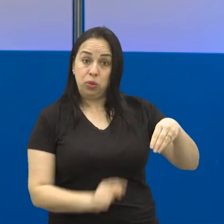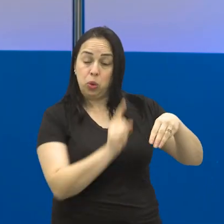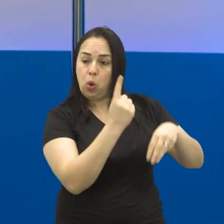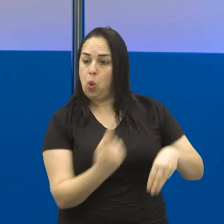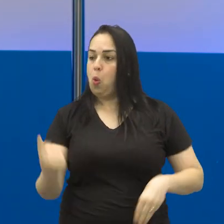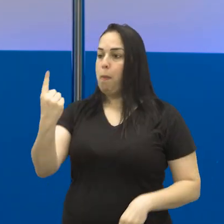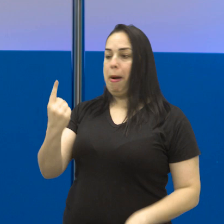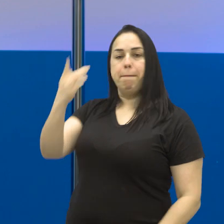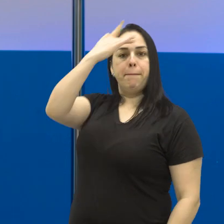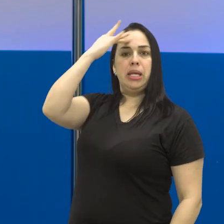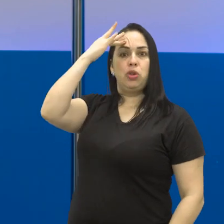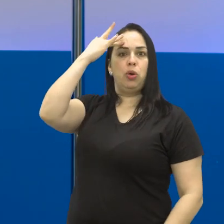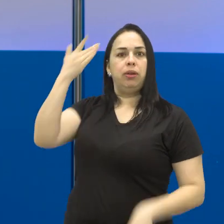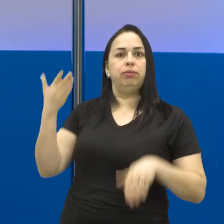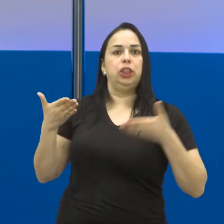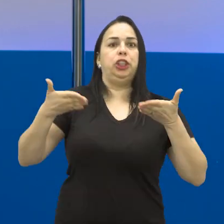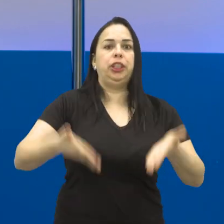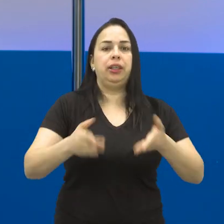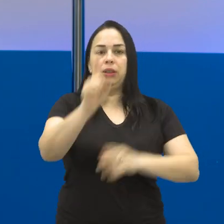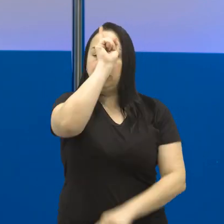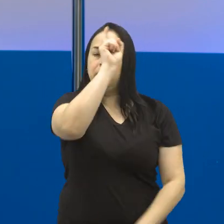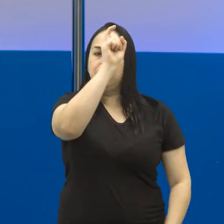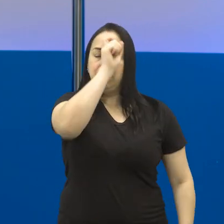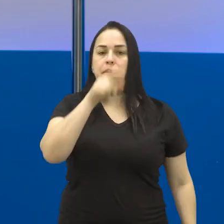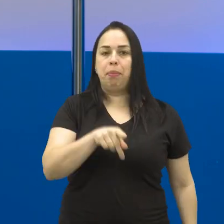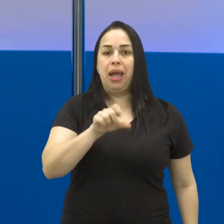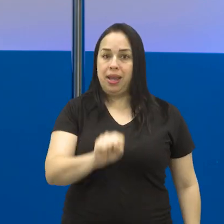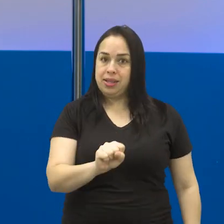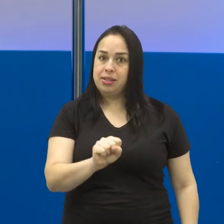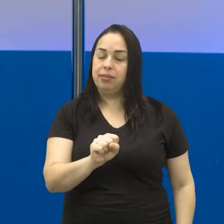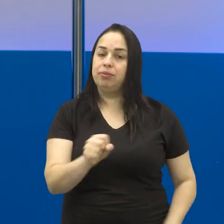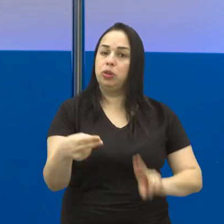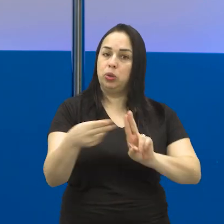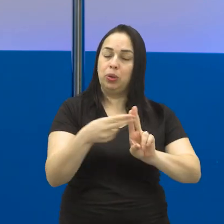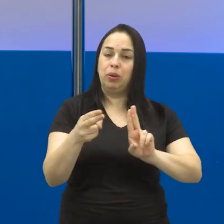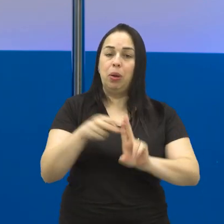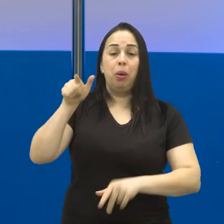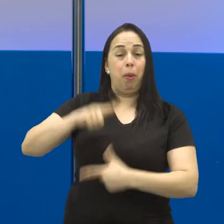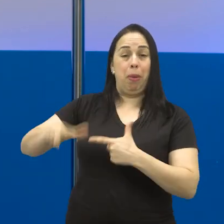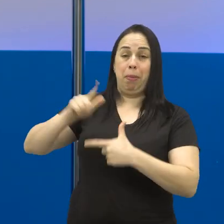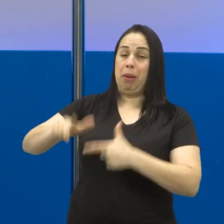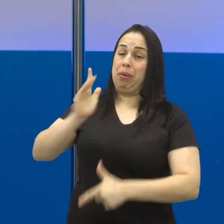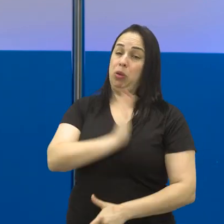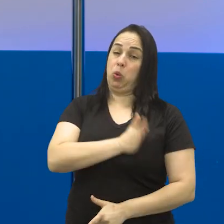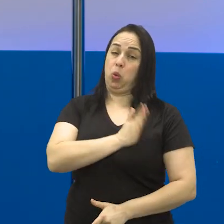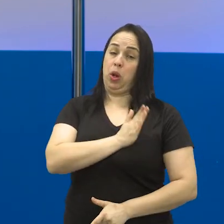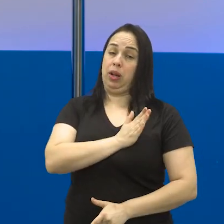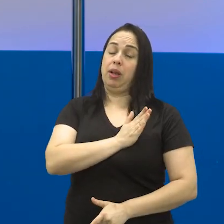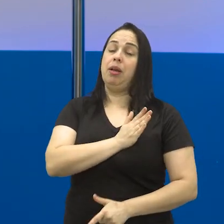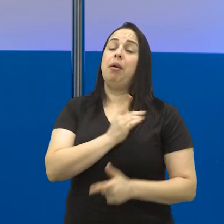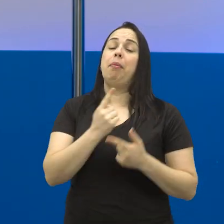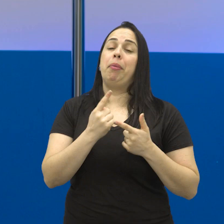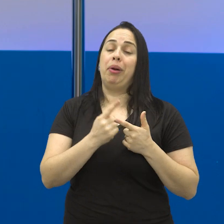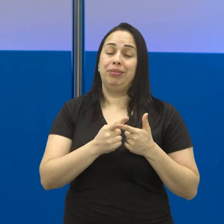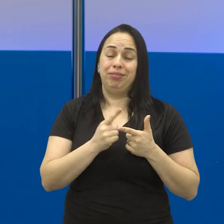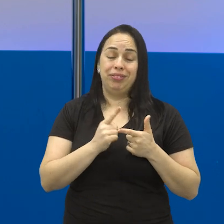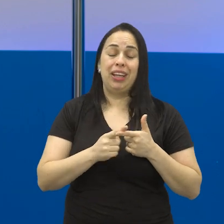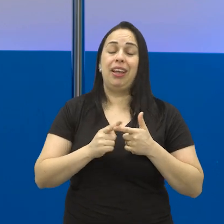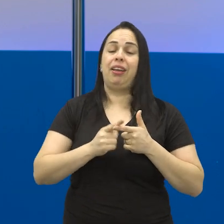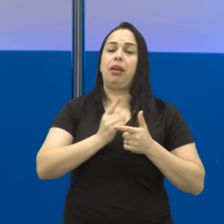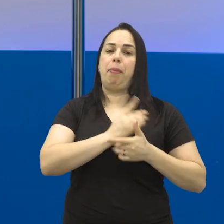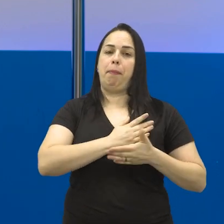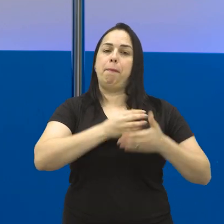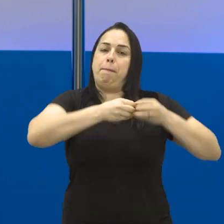cada 1 minuto, uma pessoa dá entrada em um pronto-socorro do SUS com crises agudas causadas